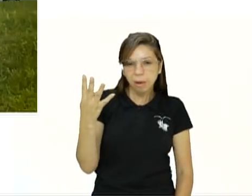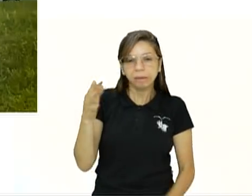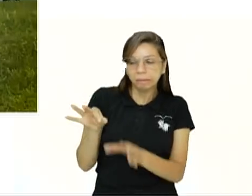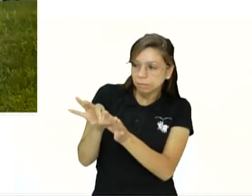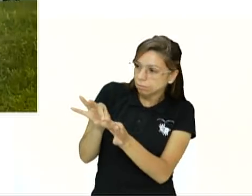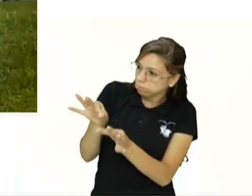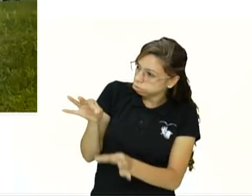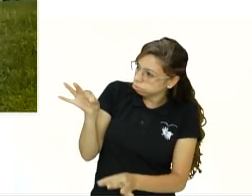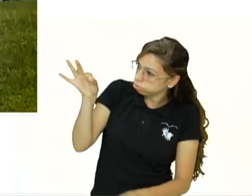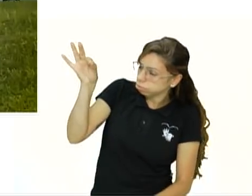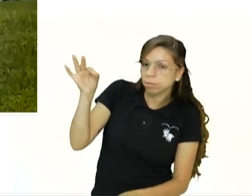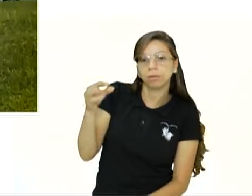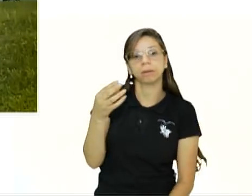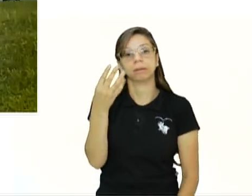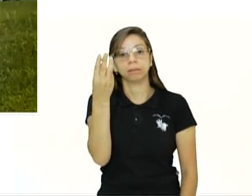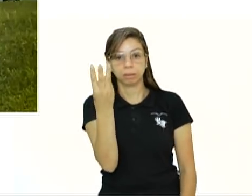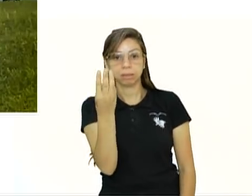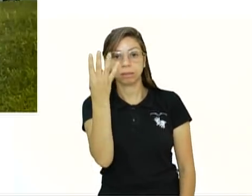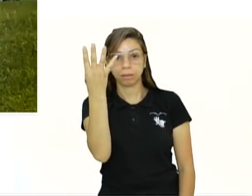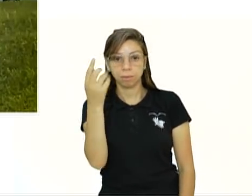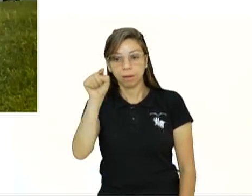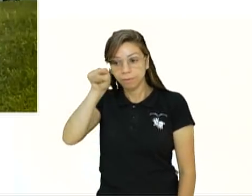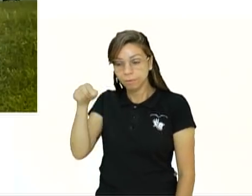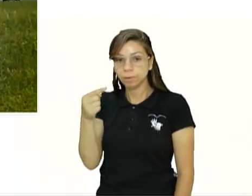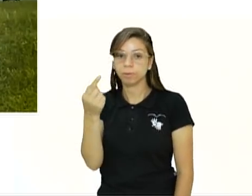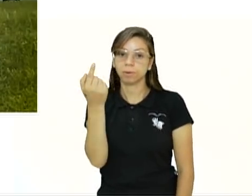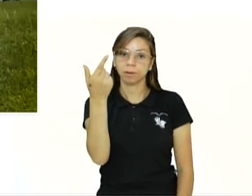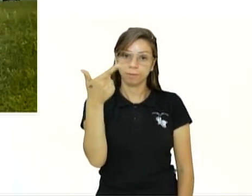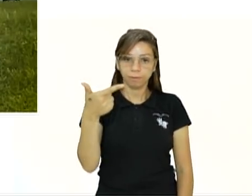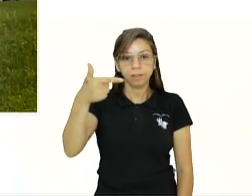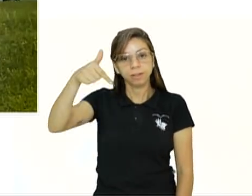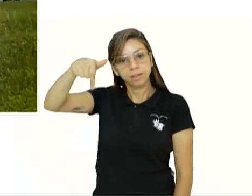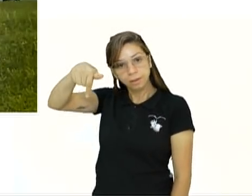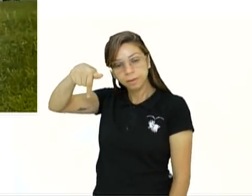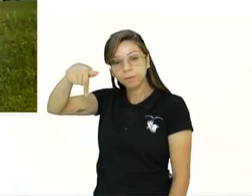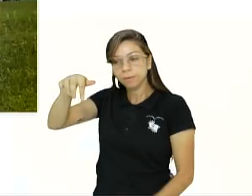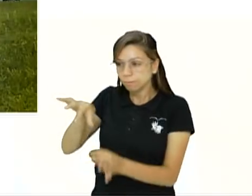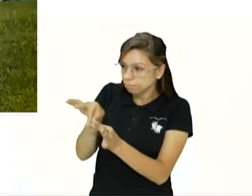tem uma altura de 34,27 metros aproximadamente.